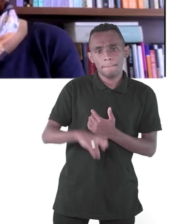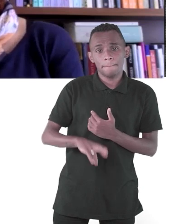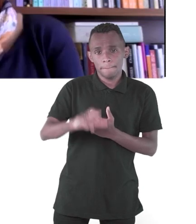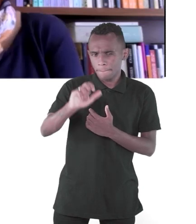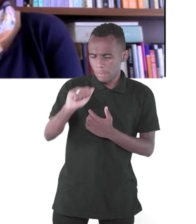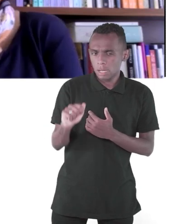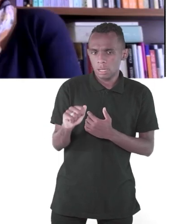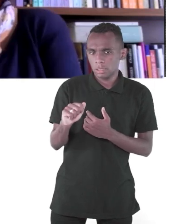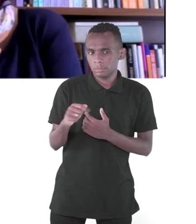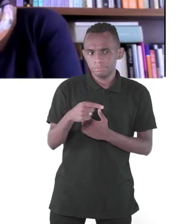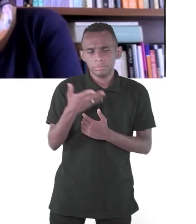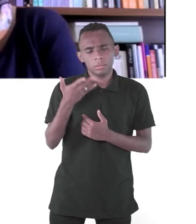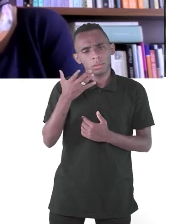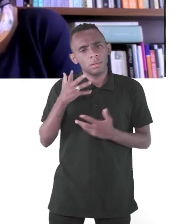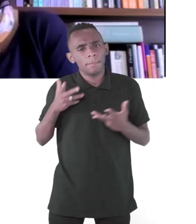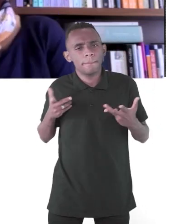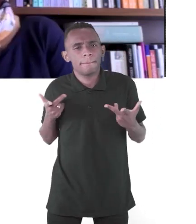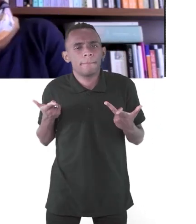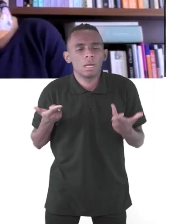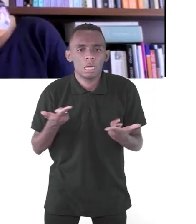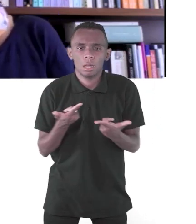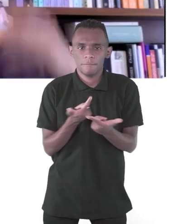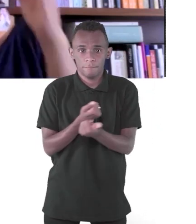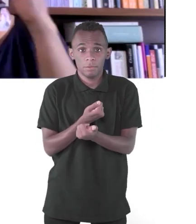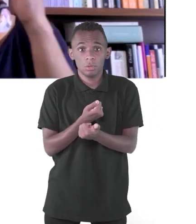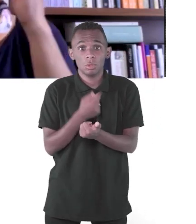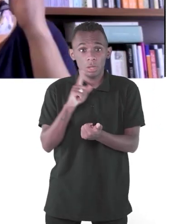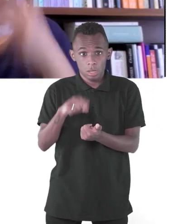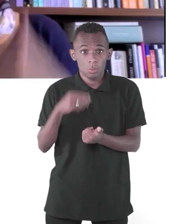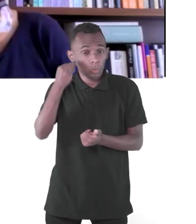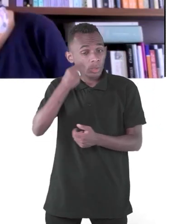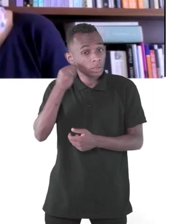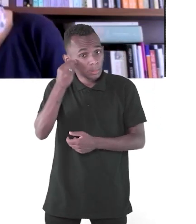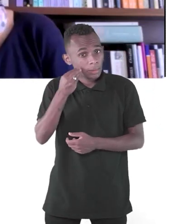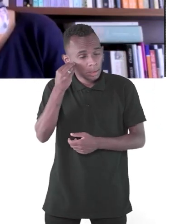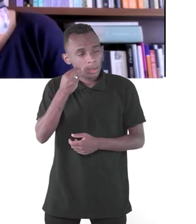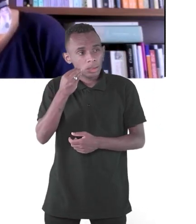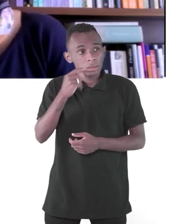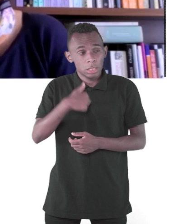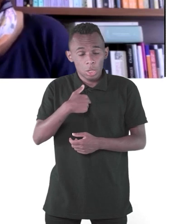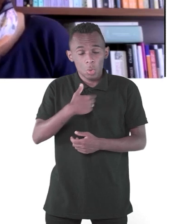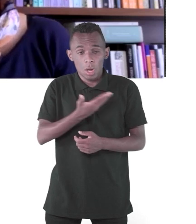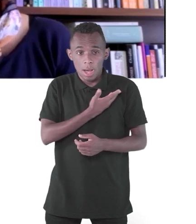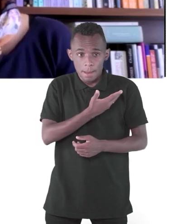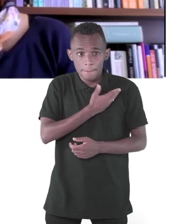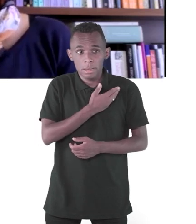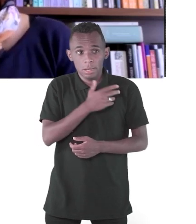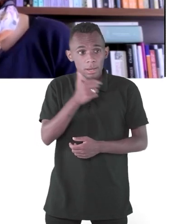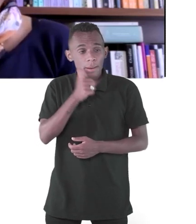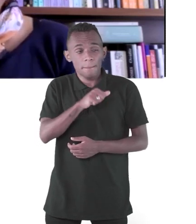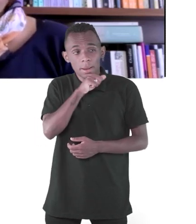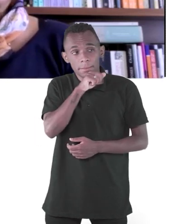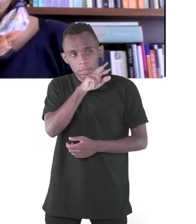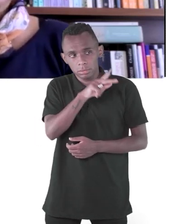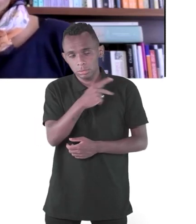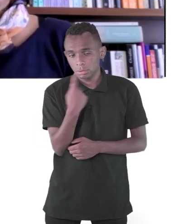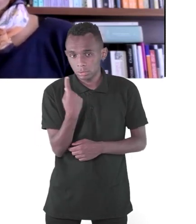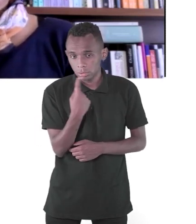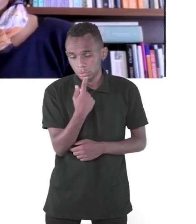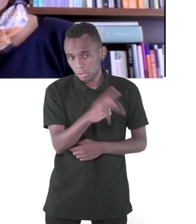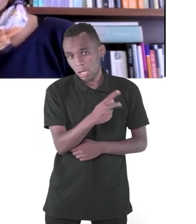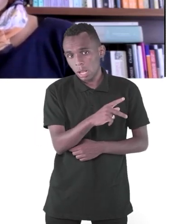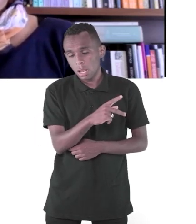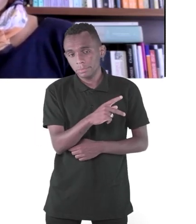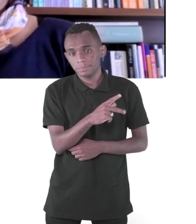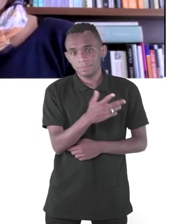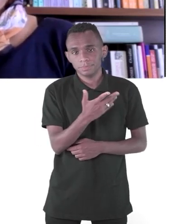Maravilhosa. Uma menina, né, que está aí se aventurando. Sou muito amiga da mãe dela, da Marina. Marina, eu sei, ué. Marina e a Mir são